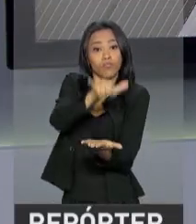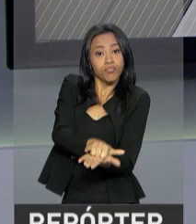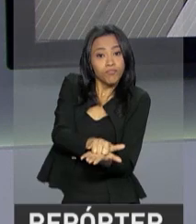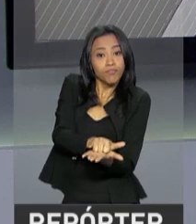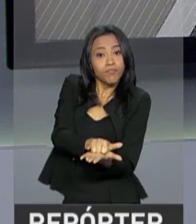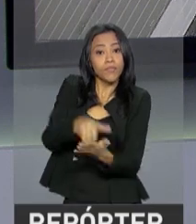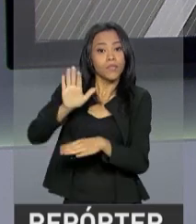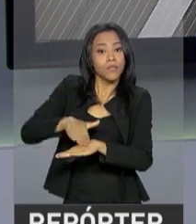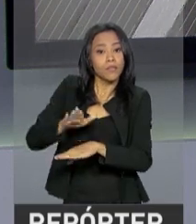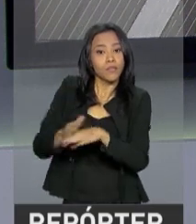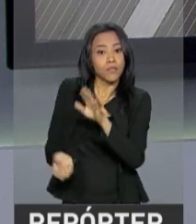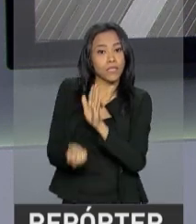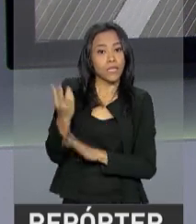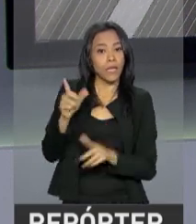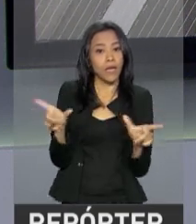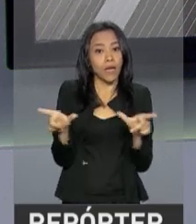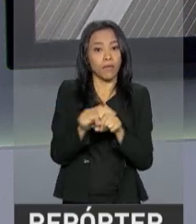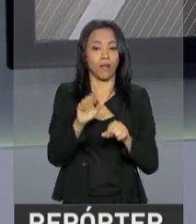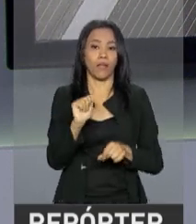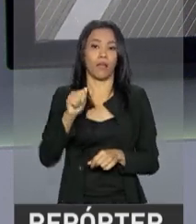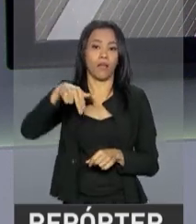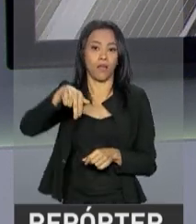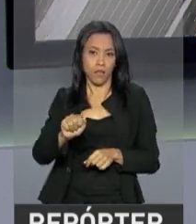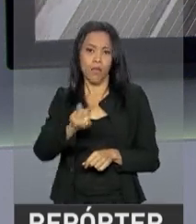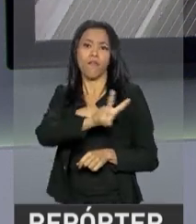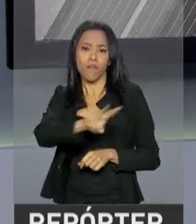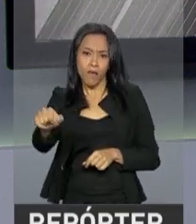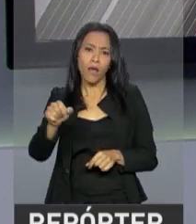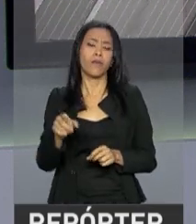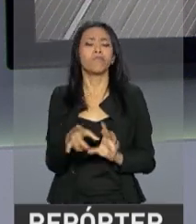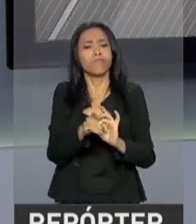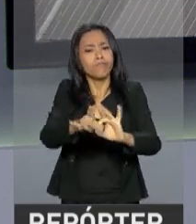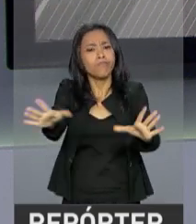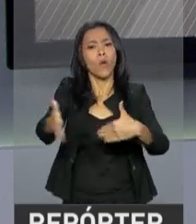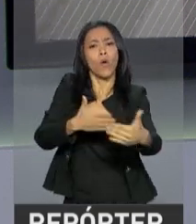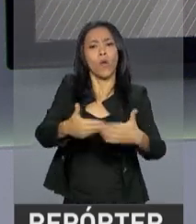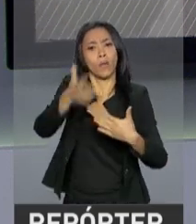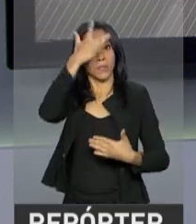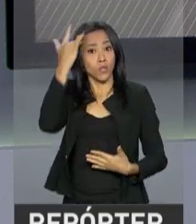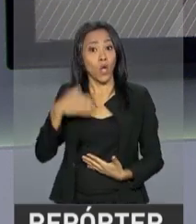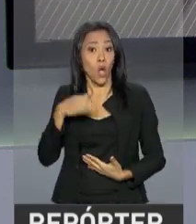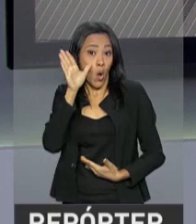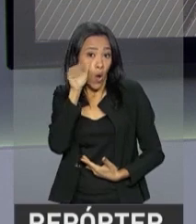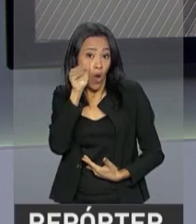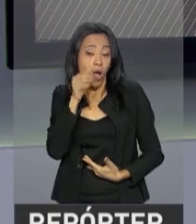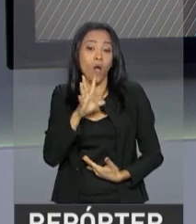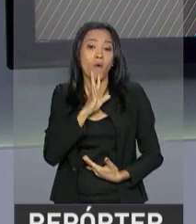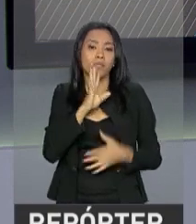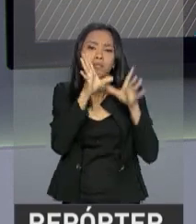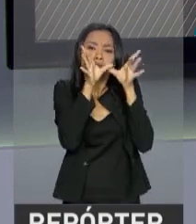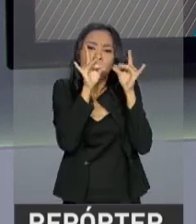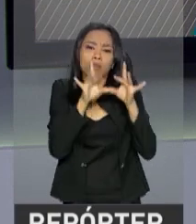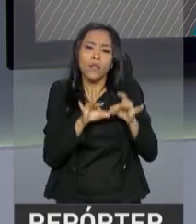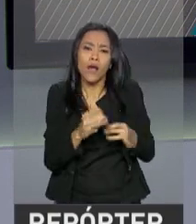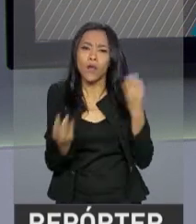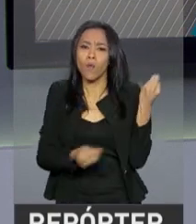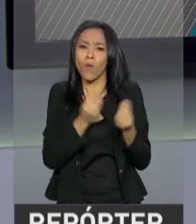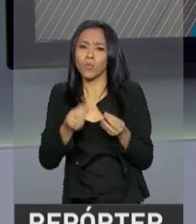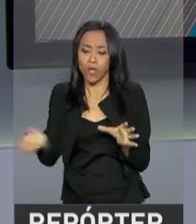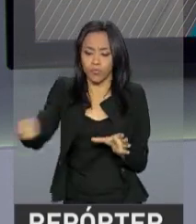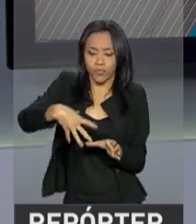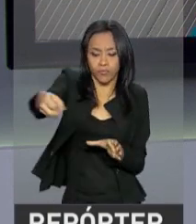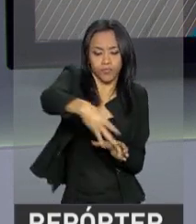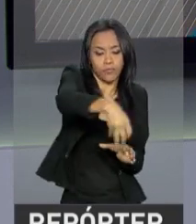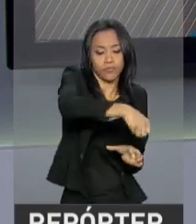agência nacional de águas a ana vai permitir que qualquer pessoa conheça em detalhes a situação da coleta e do tratamento